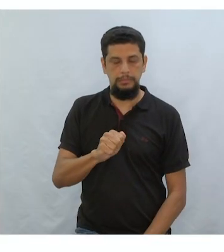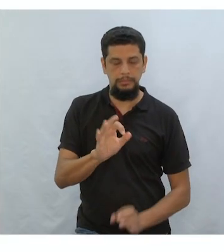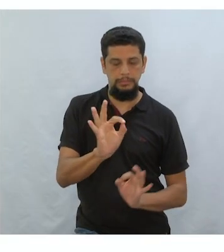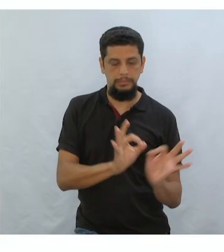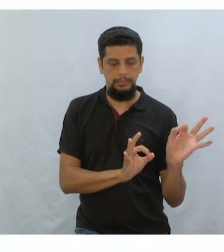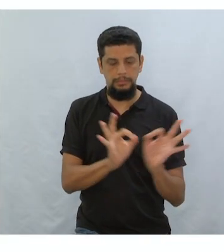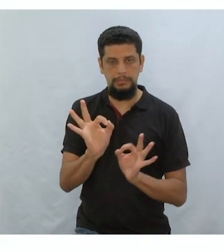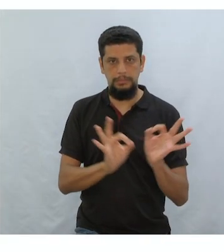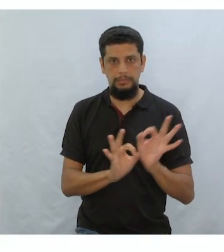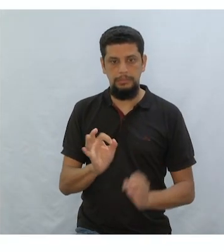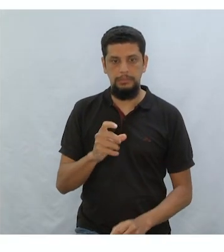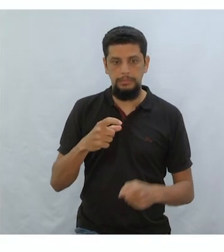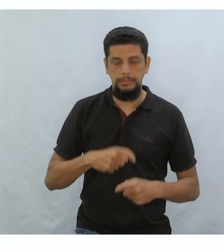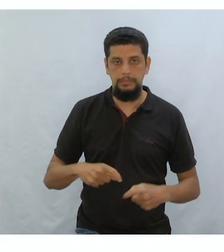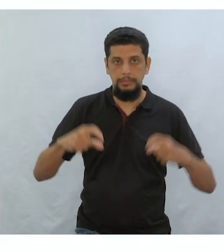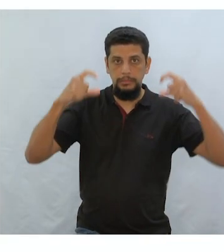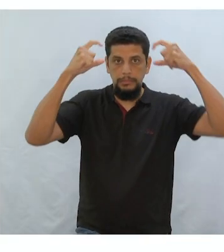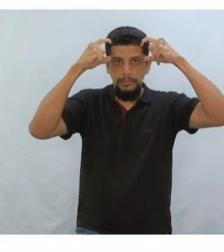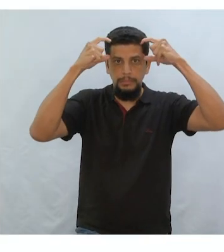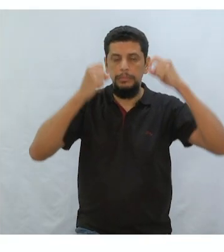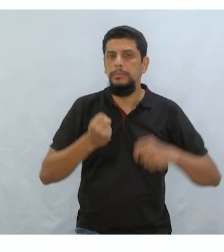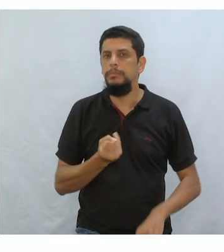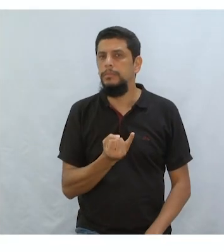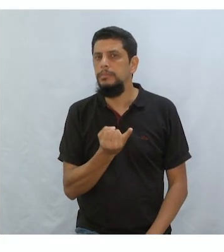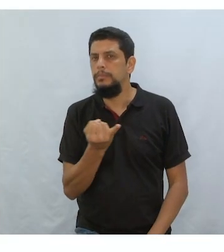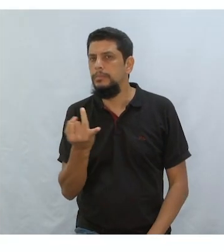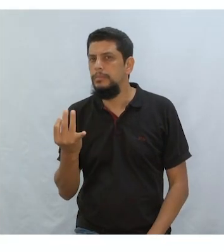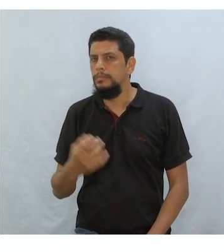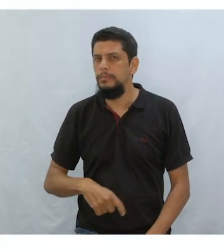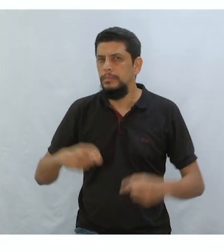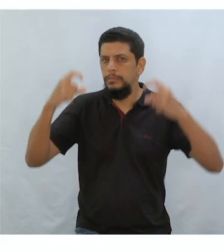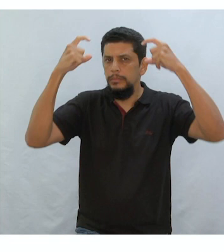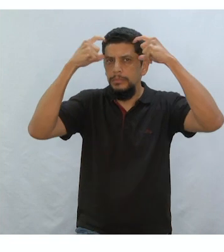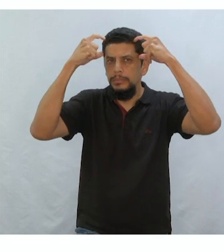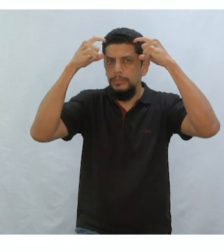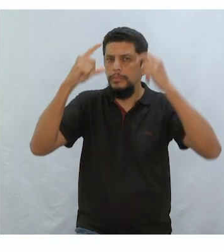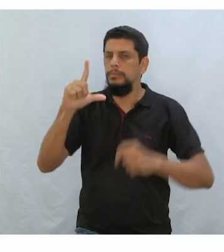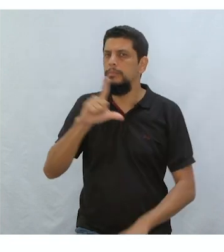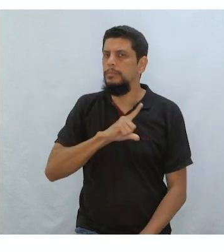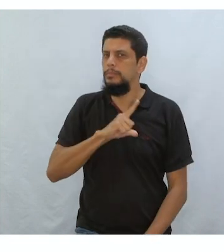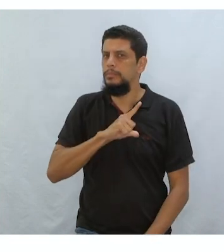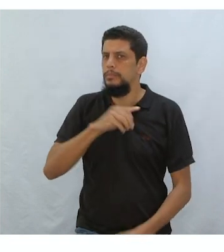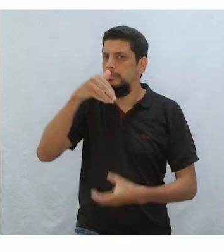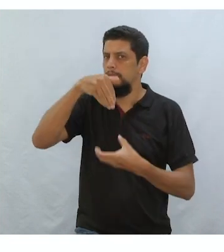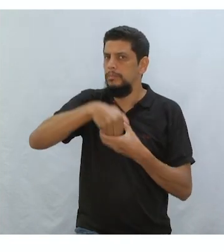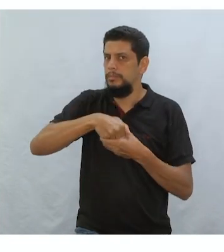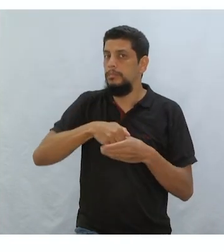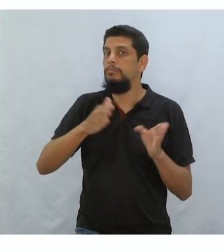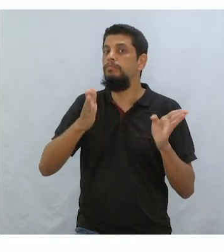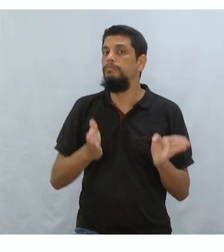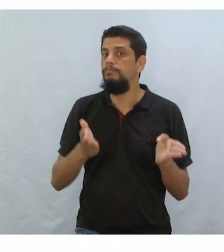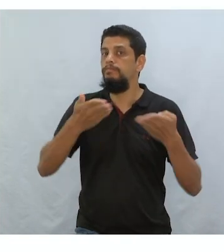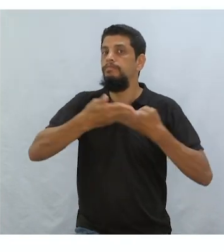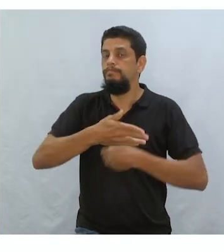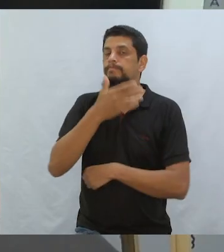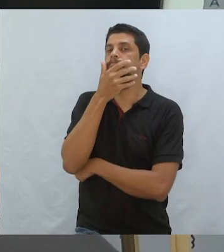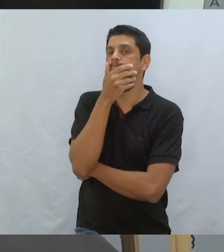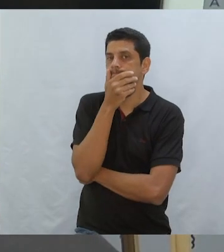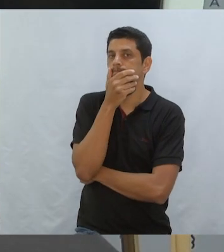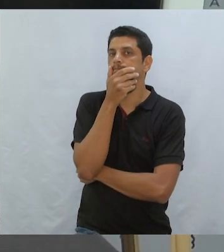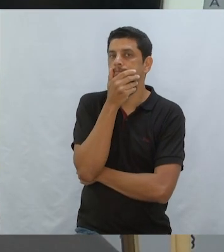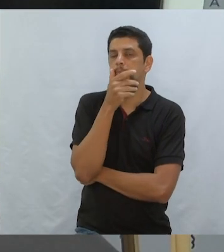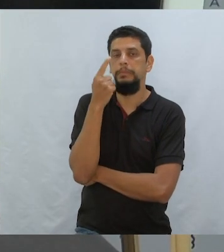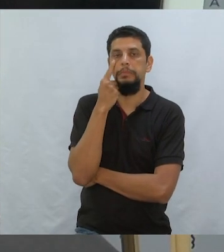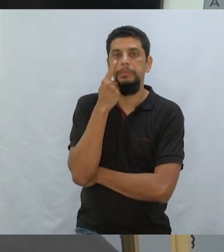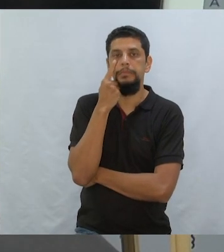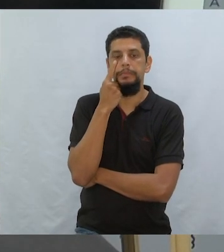vai organizar os seus ursos. Quantos ursos você acha que tem na caixa?